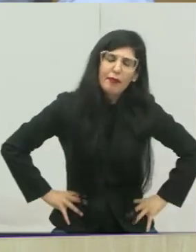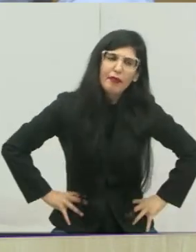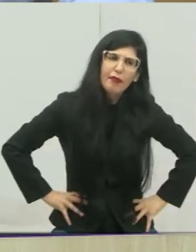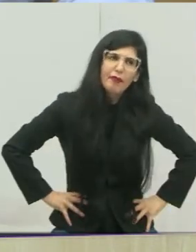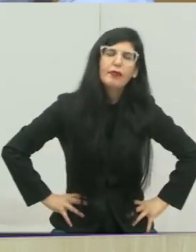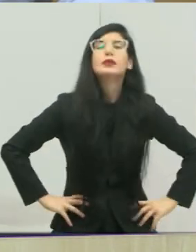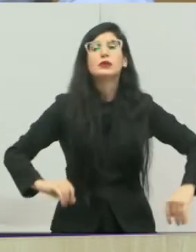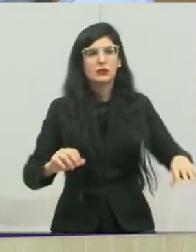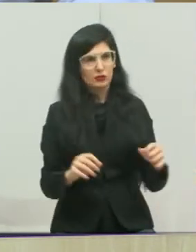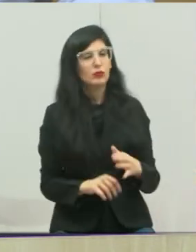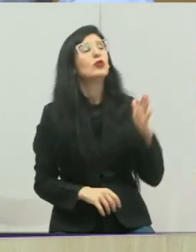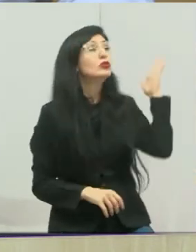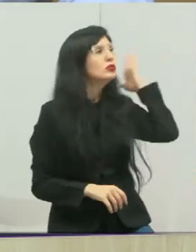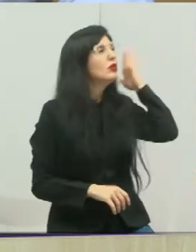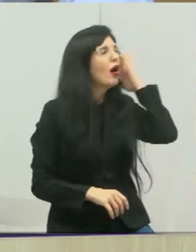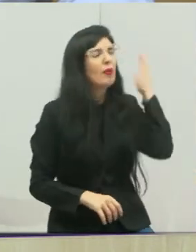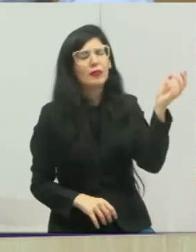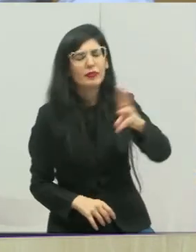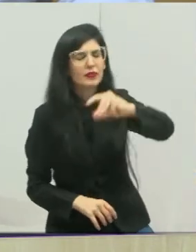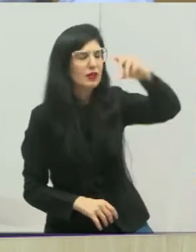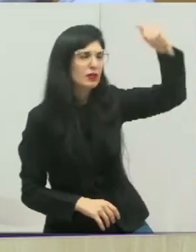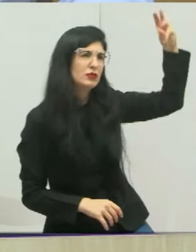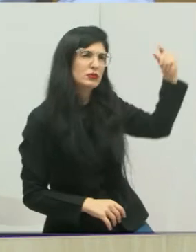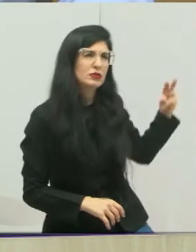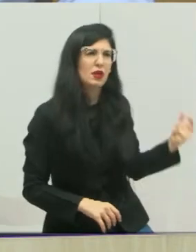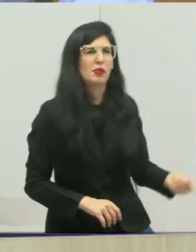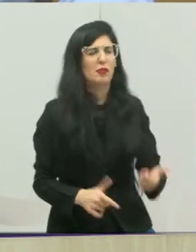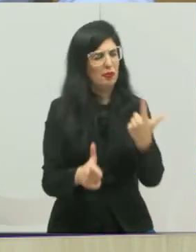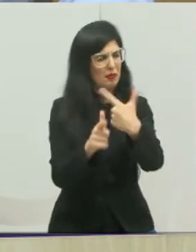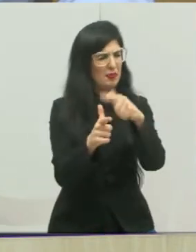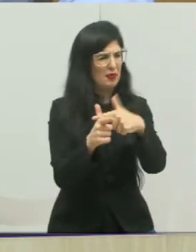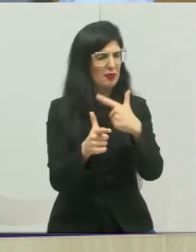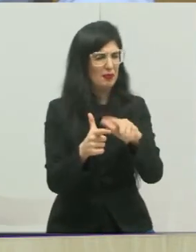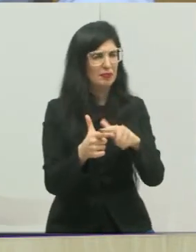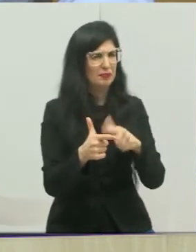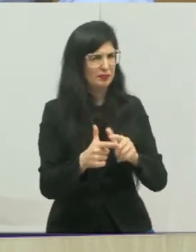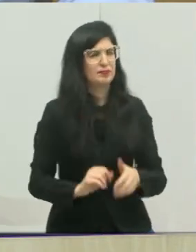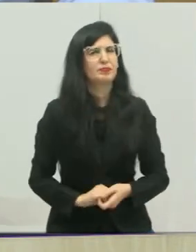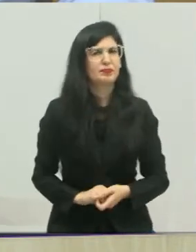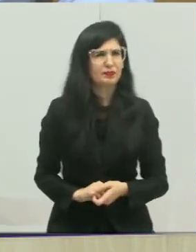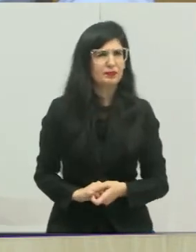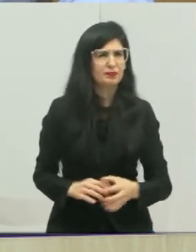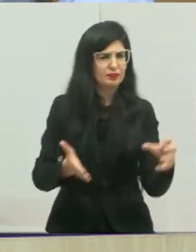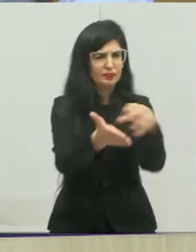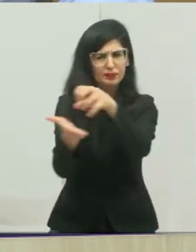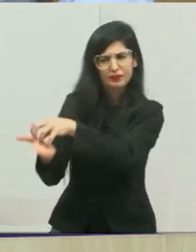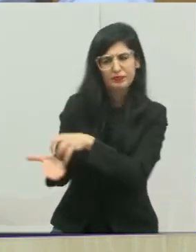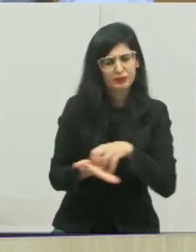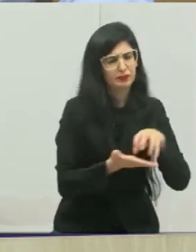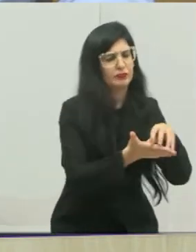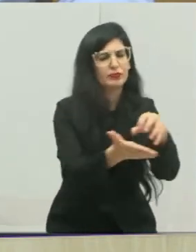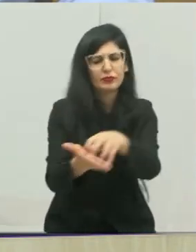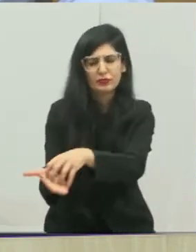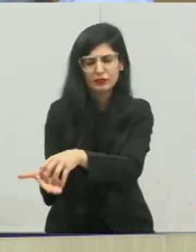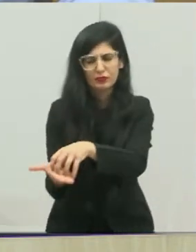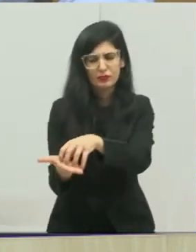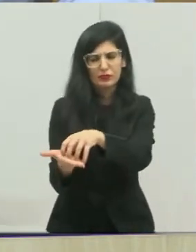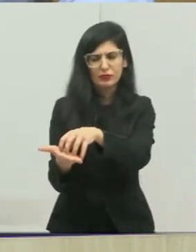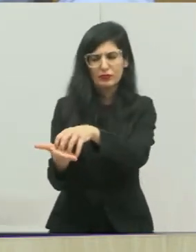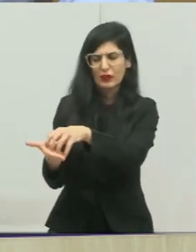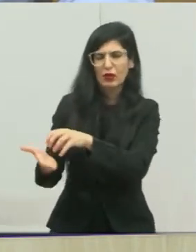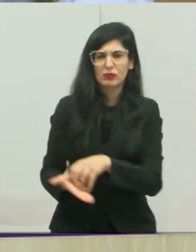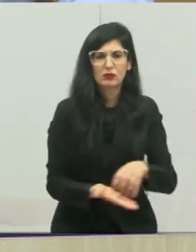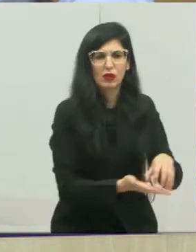de seu conhecimento de longa data pela municipalidade, de integração entre várias secretarias e autarquias para o resgate das pessoas